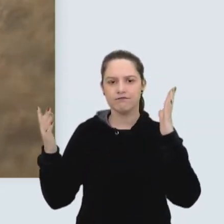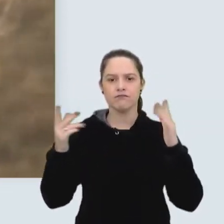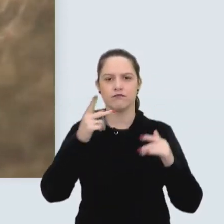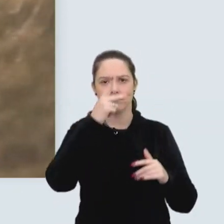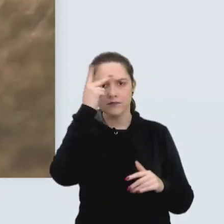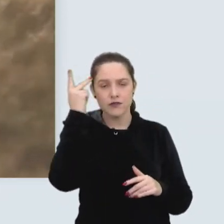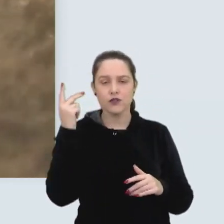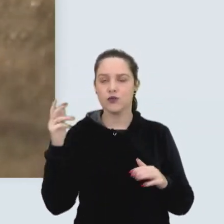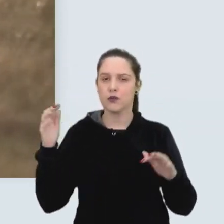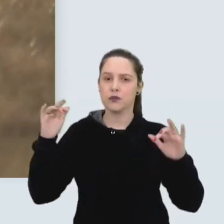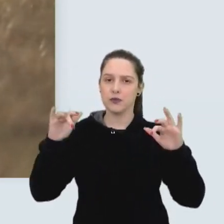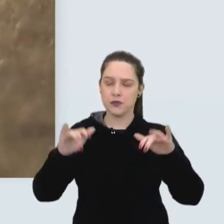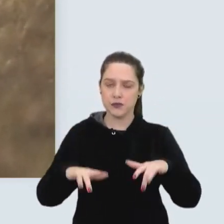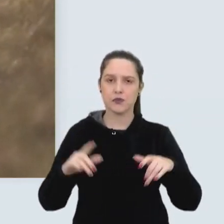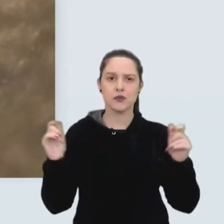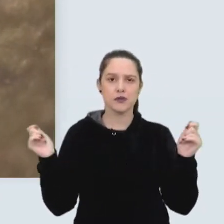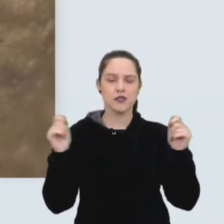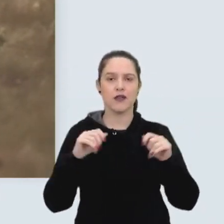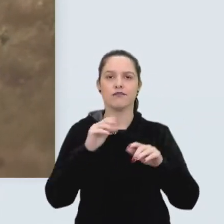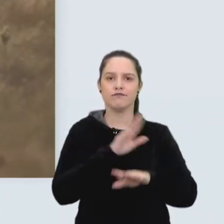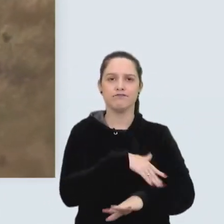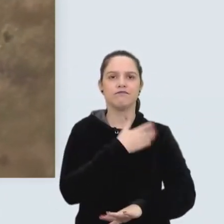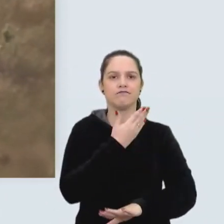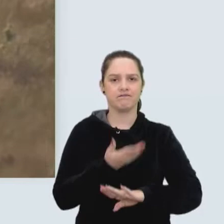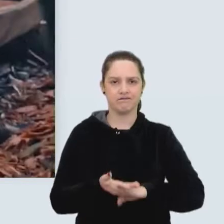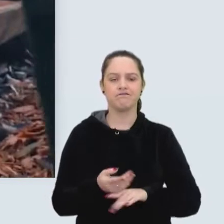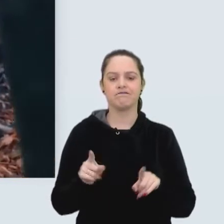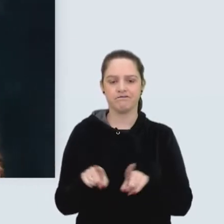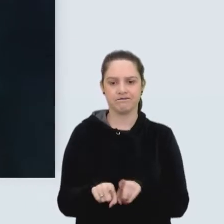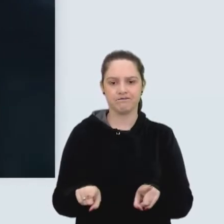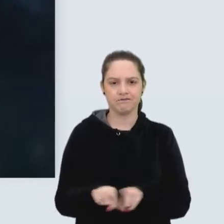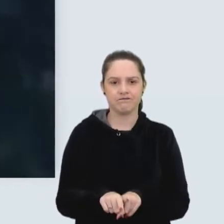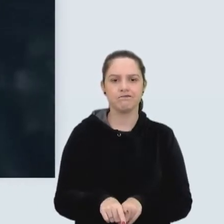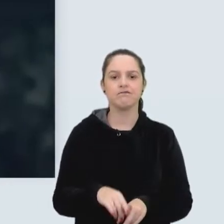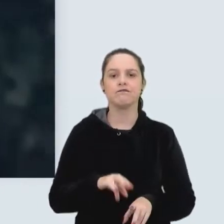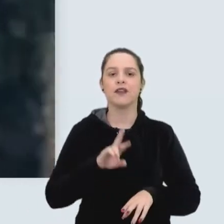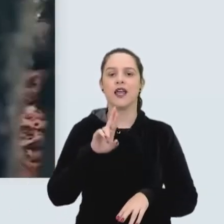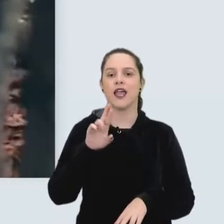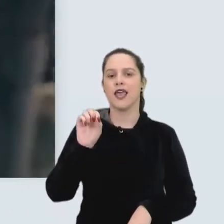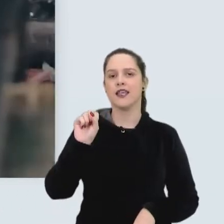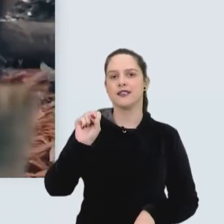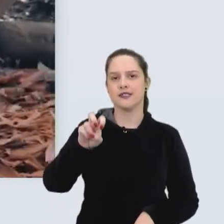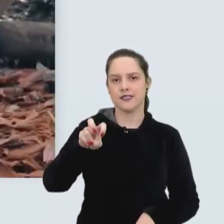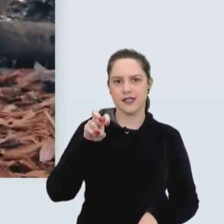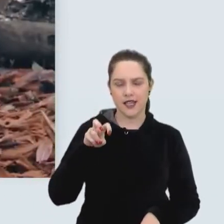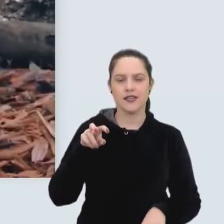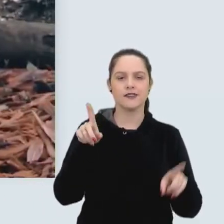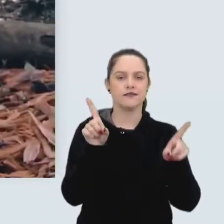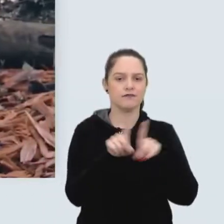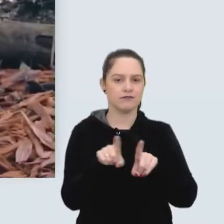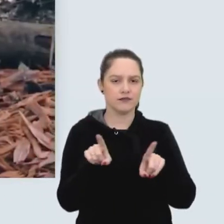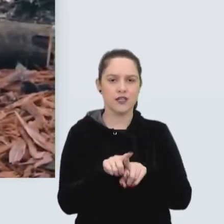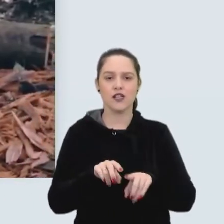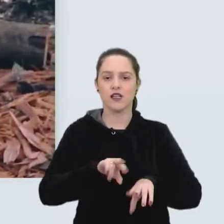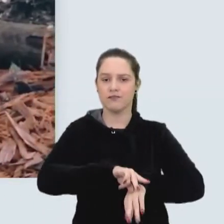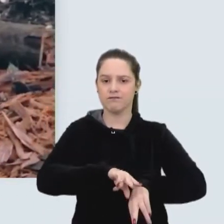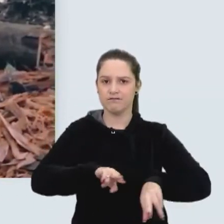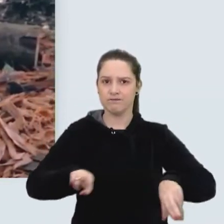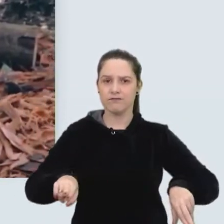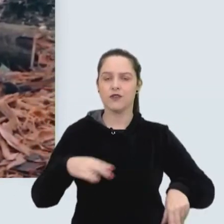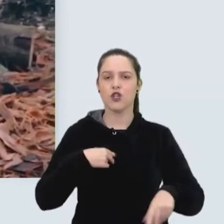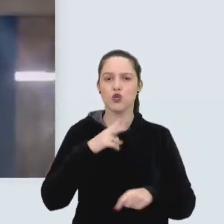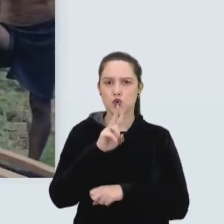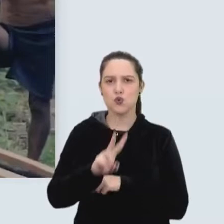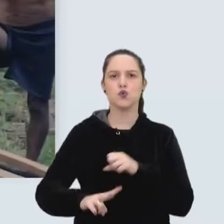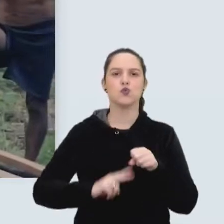integral procuram diminuir a interferência humana. As reservas extrativistas são um exemplo de unidades de uso